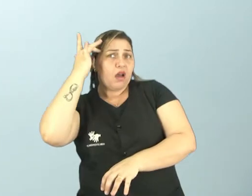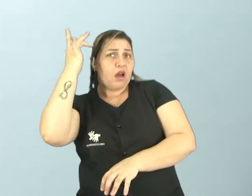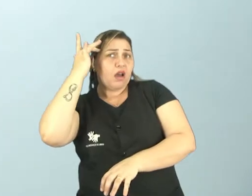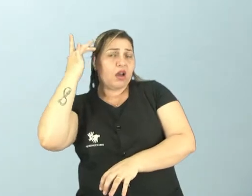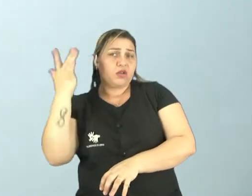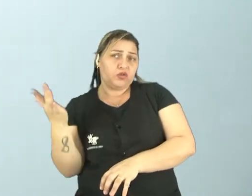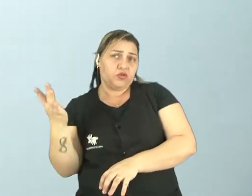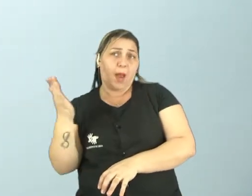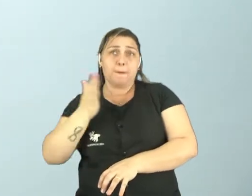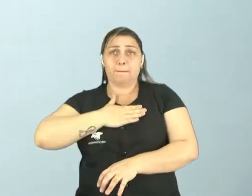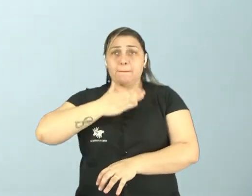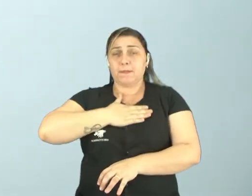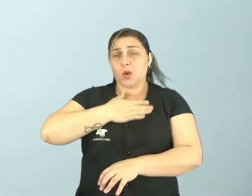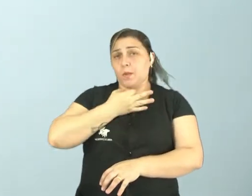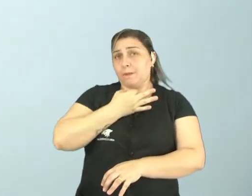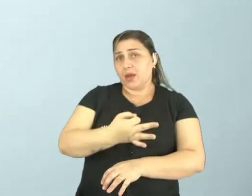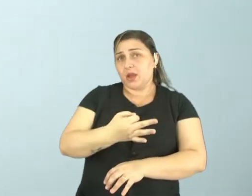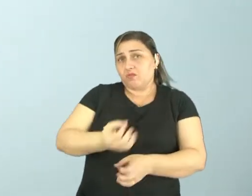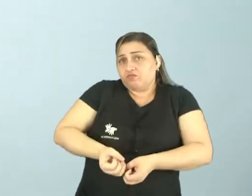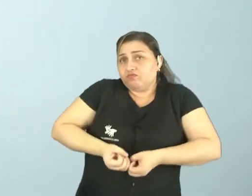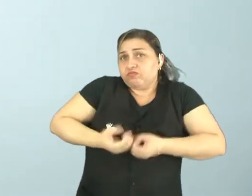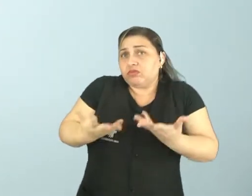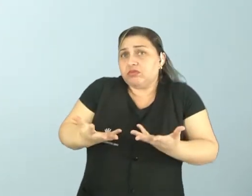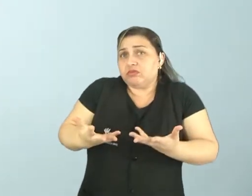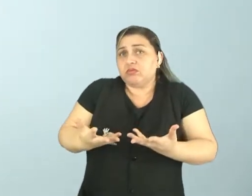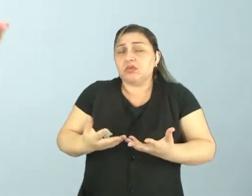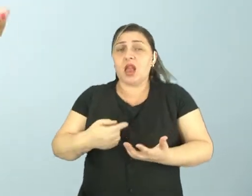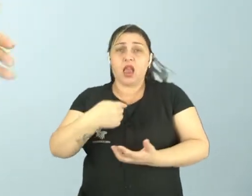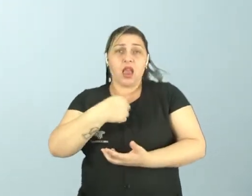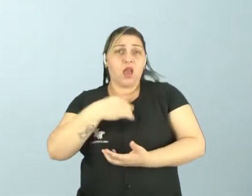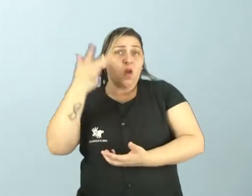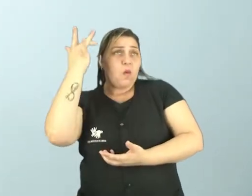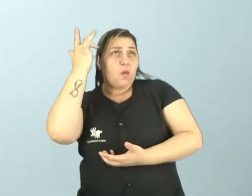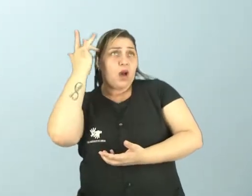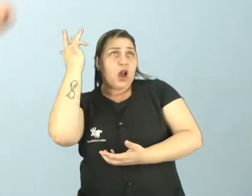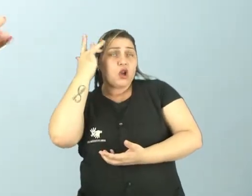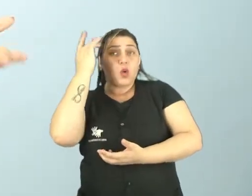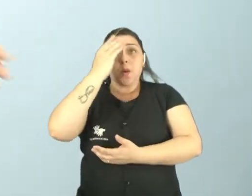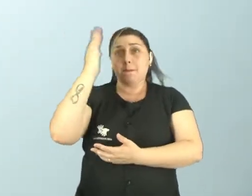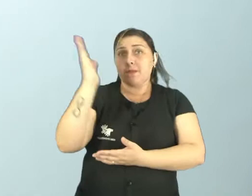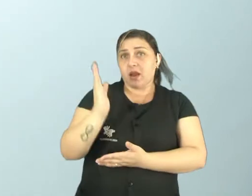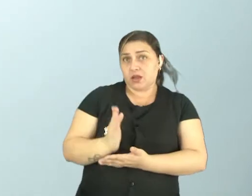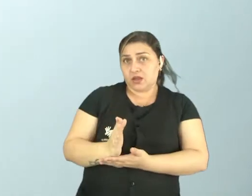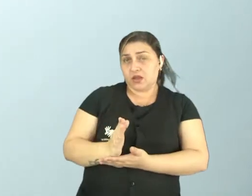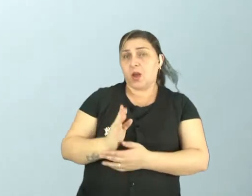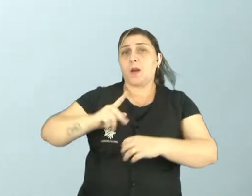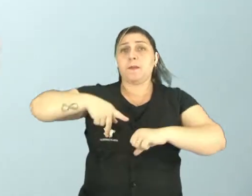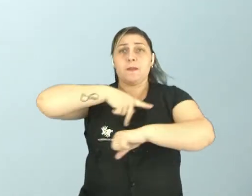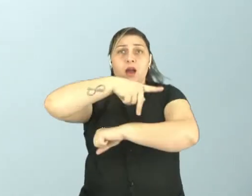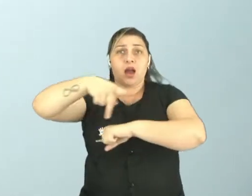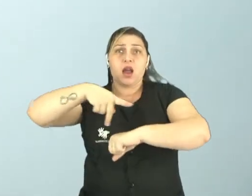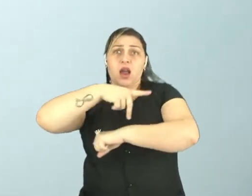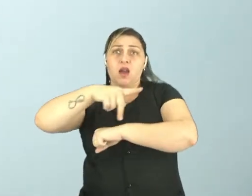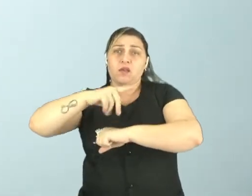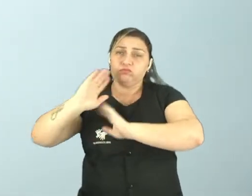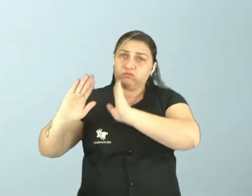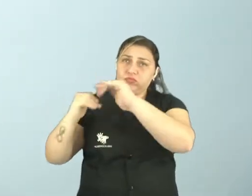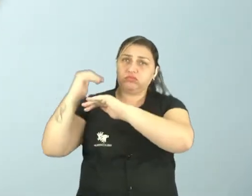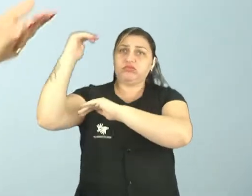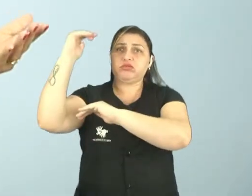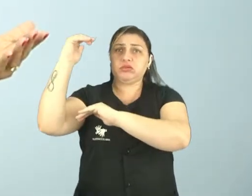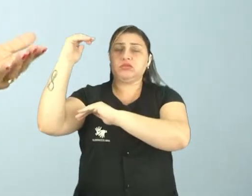aquilo. Interessante, né? Então, quando você diz assim, ó, eu acho que o Brasil é um país que ainda vai se